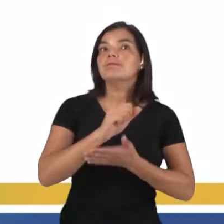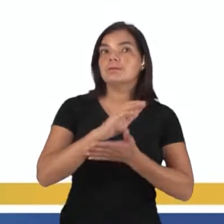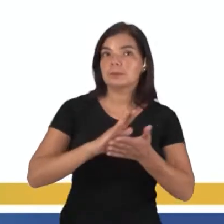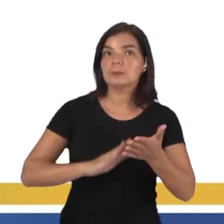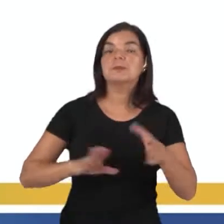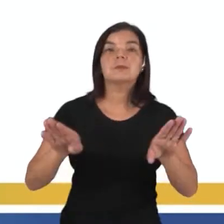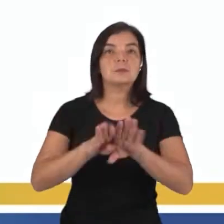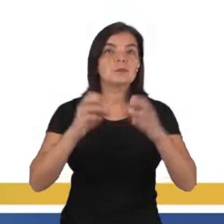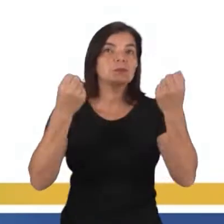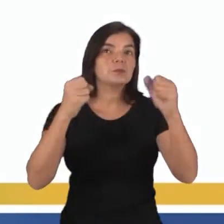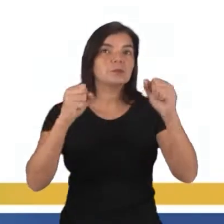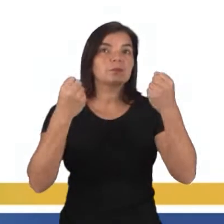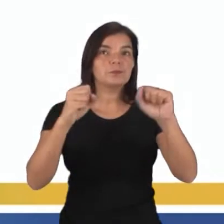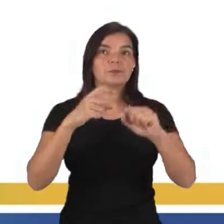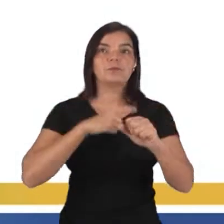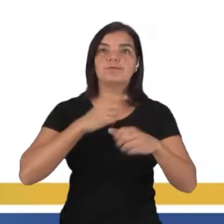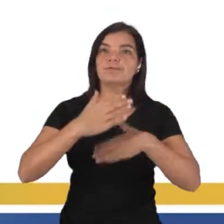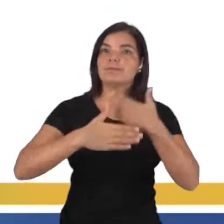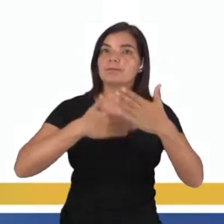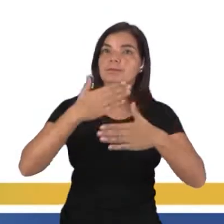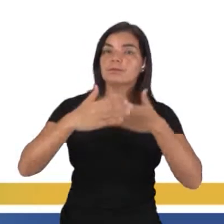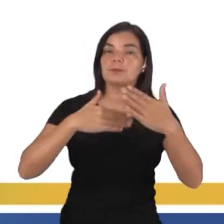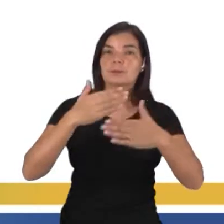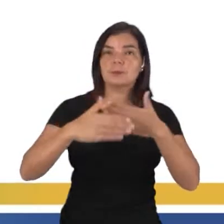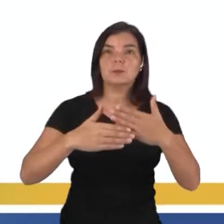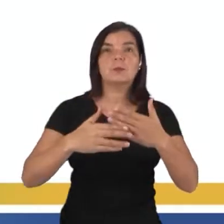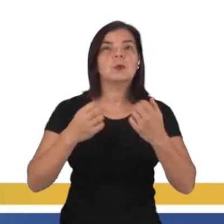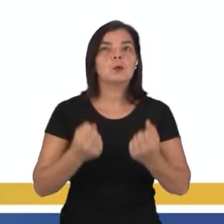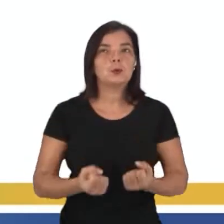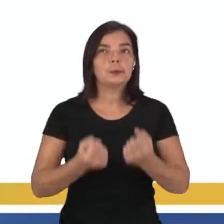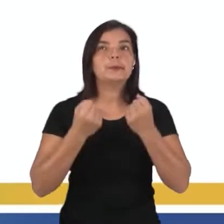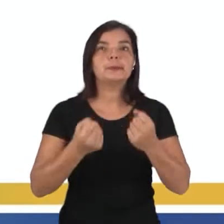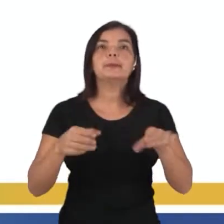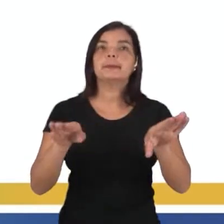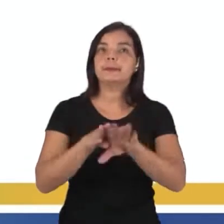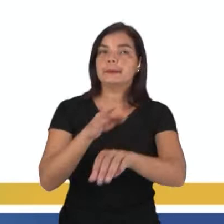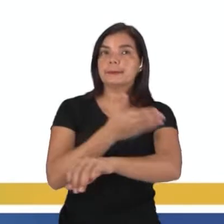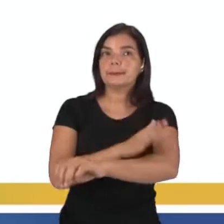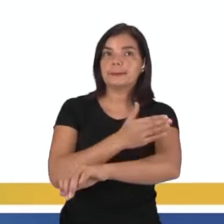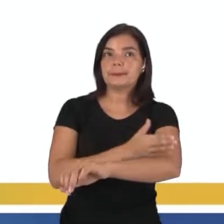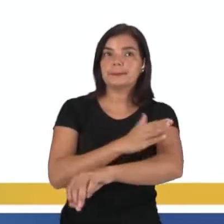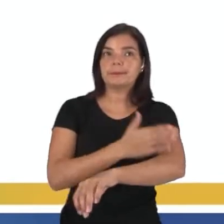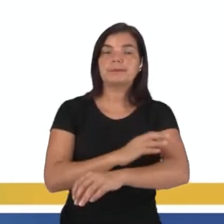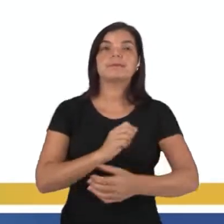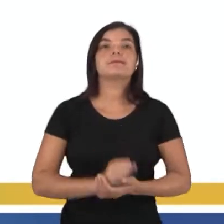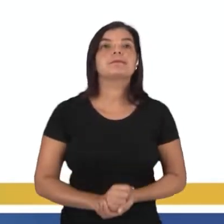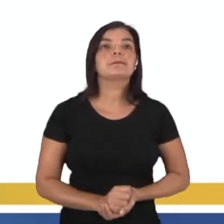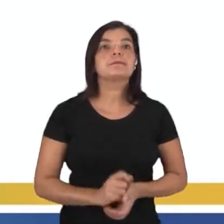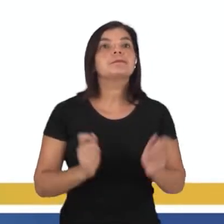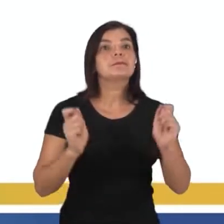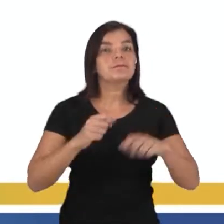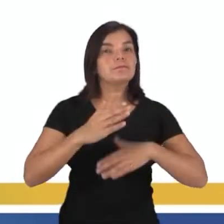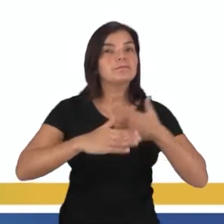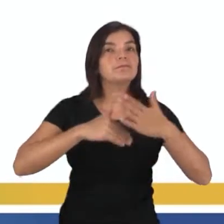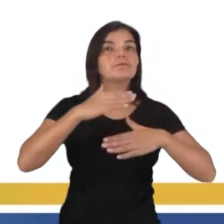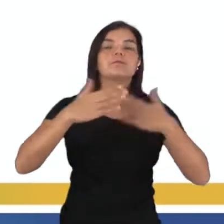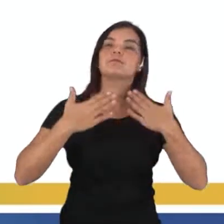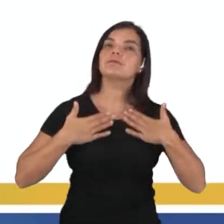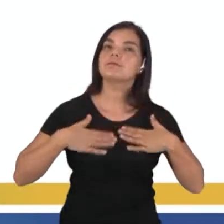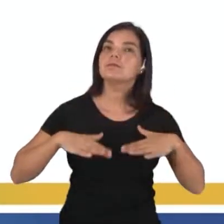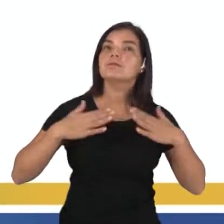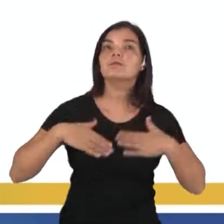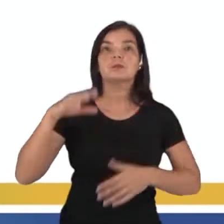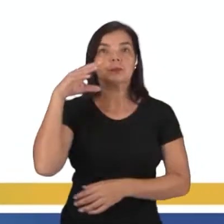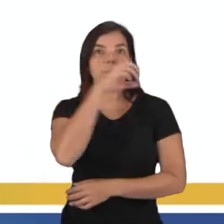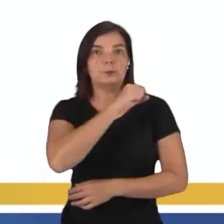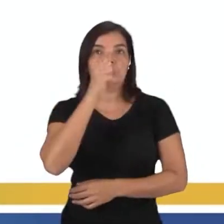Esses exercícios devem ter uma progressão de intensidade para a evolução do treinamento. Deverão evoluir do